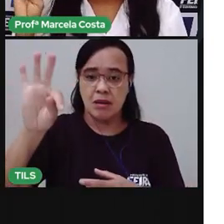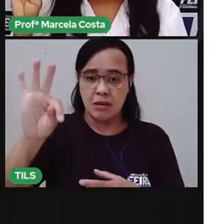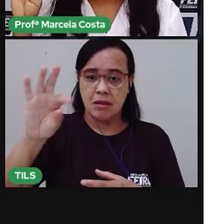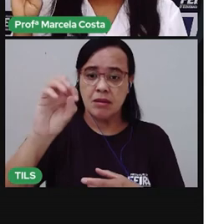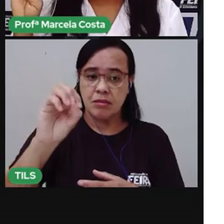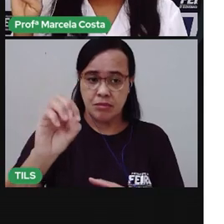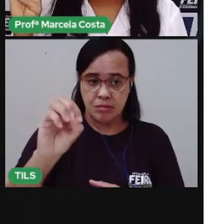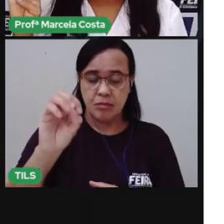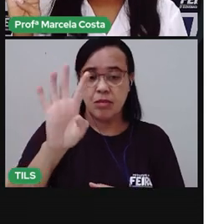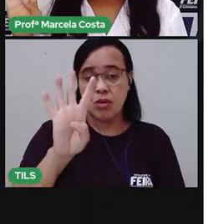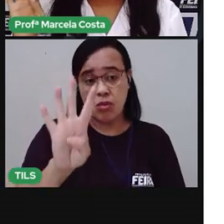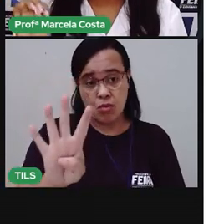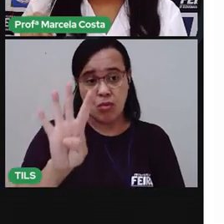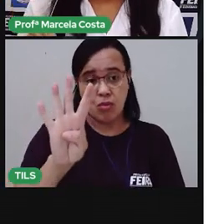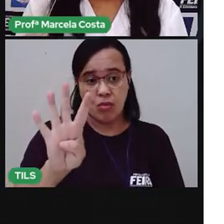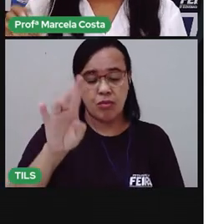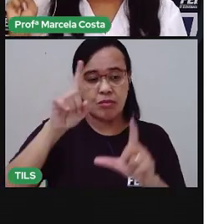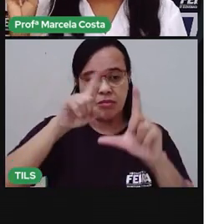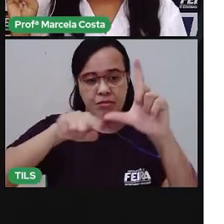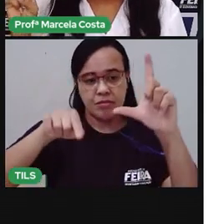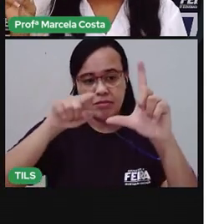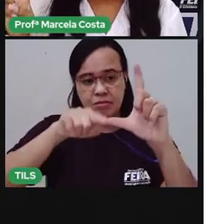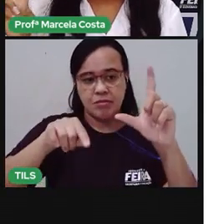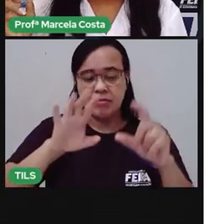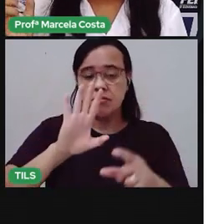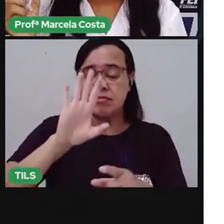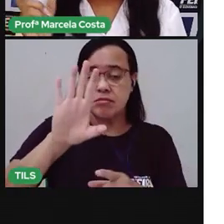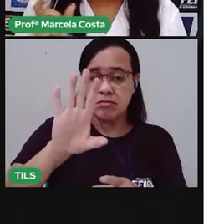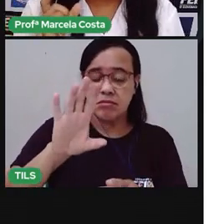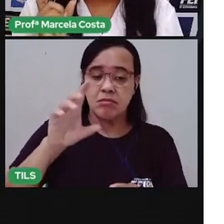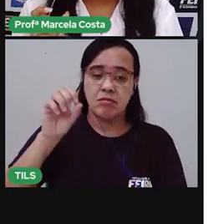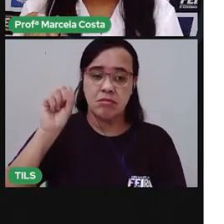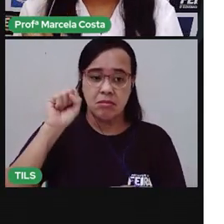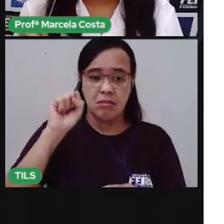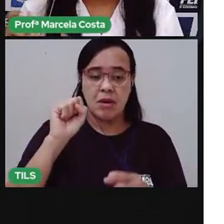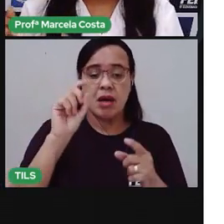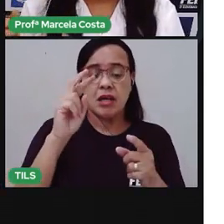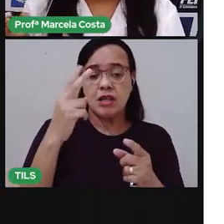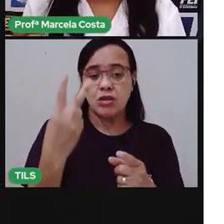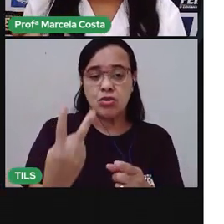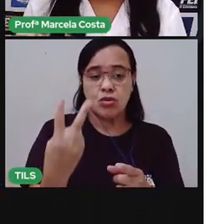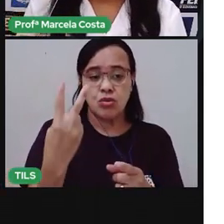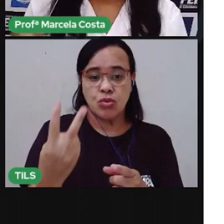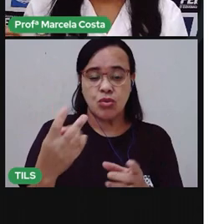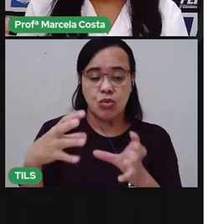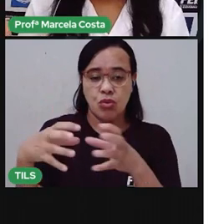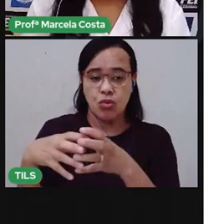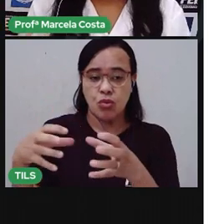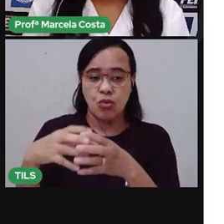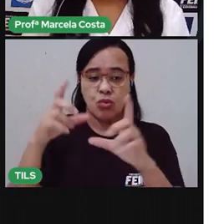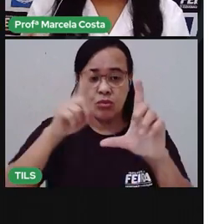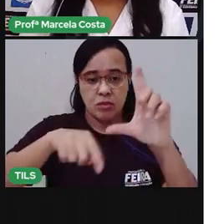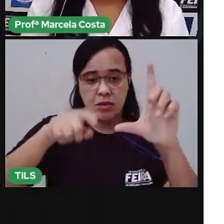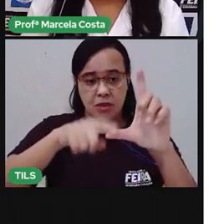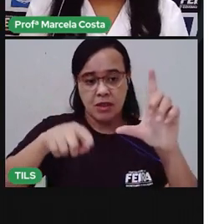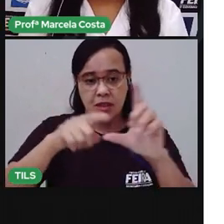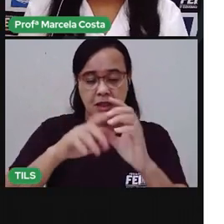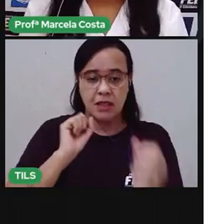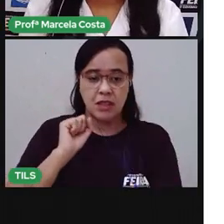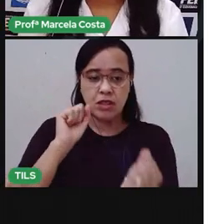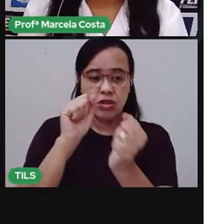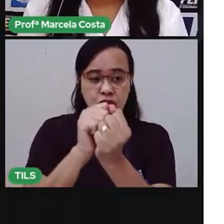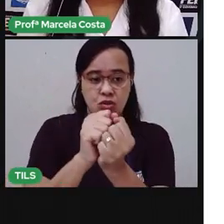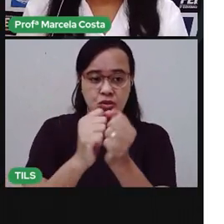o quatro letras e tem duas sílabas dois conjuntos de roupas que juntos